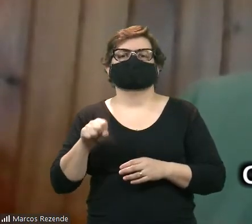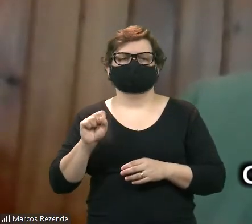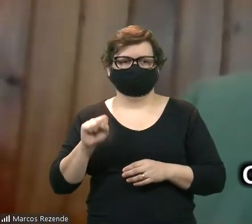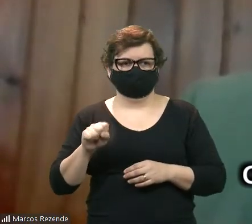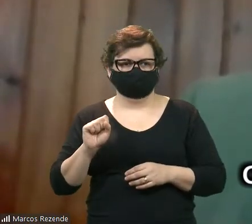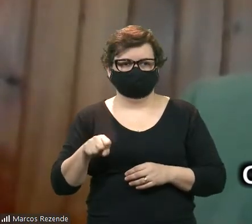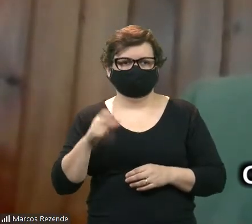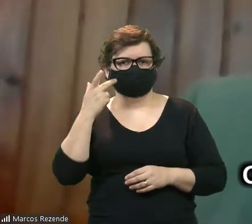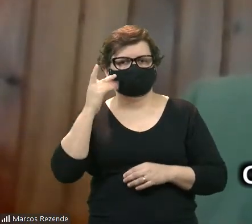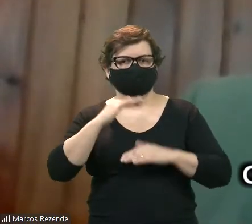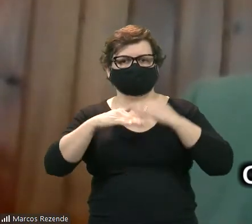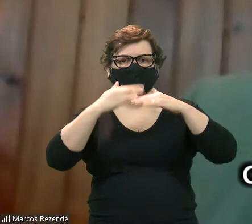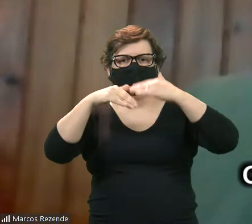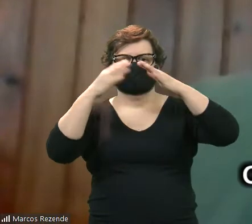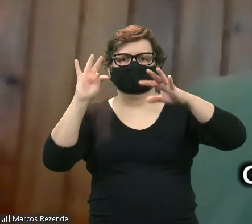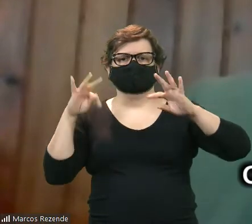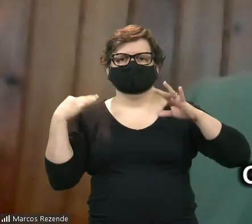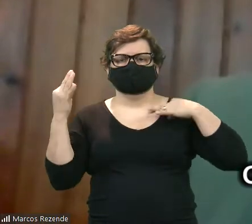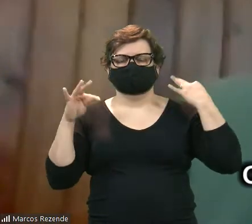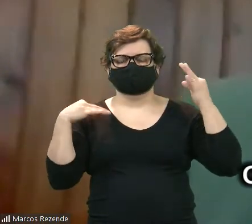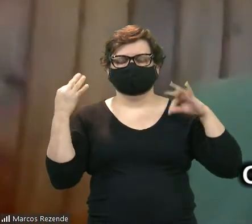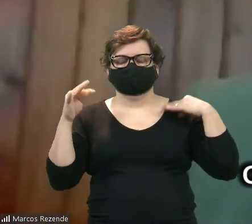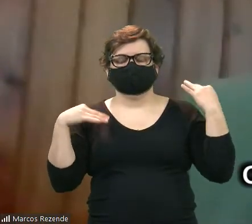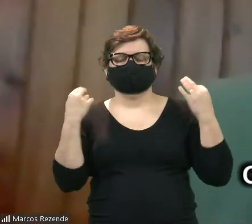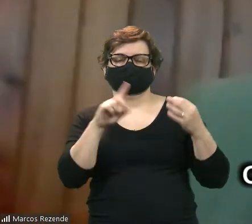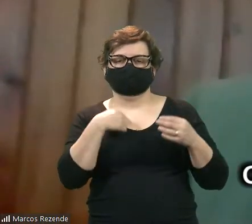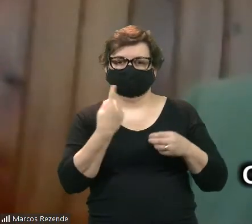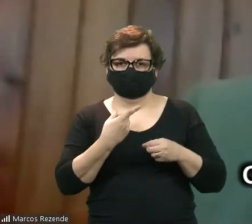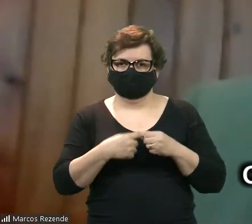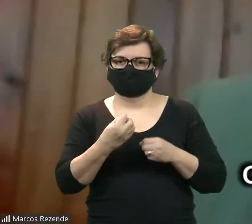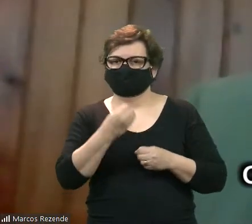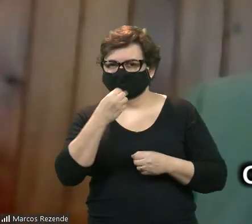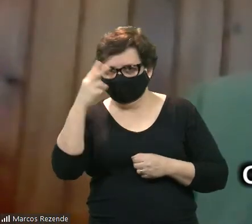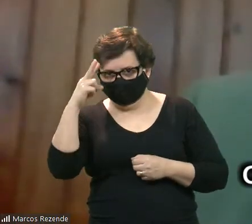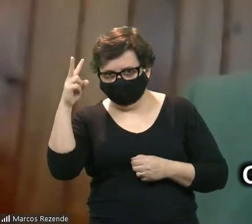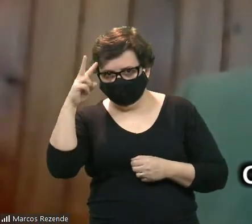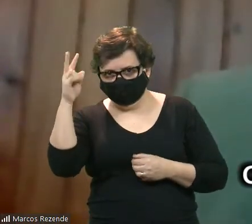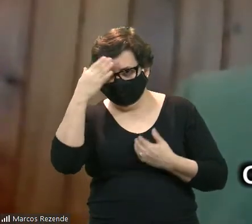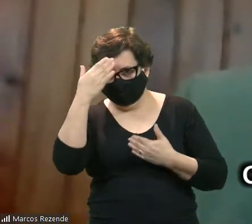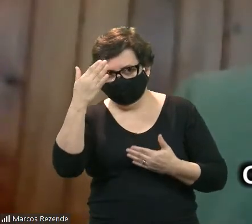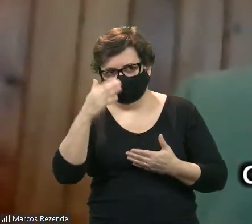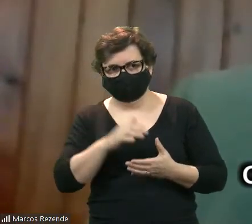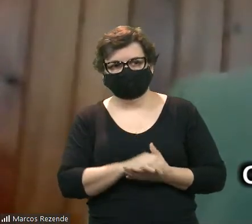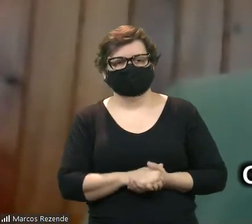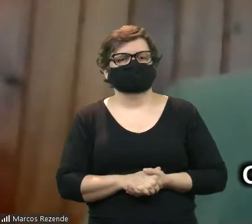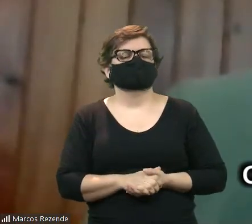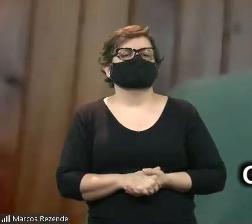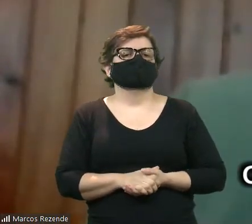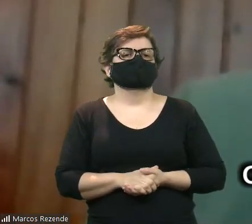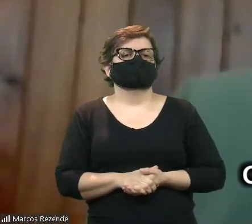muito para o desenvolvimento turístico da nossa cidade. Muito bem lembrado, vereador Luiz Eduardo Nardi.